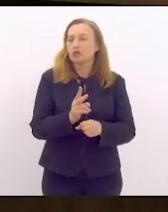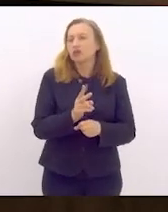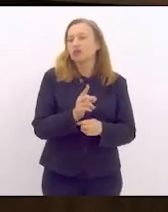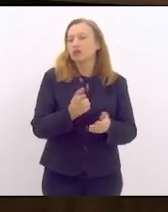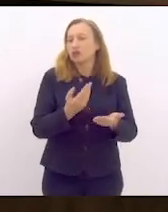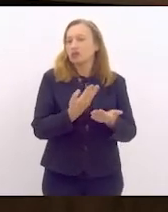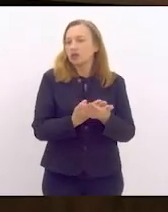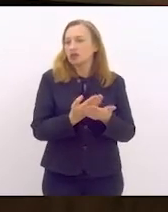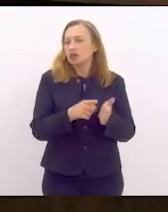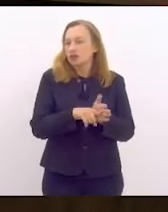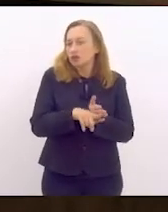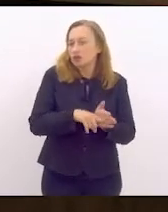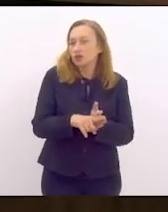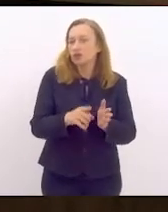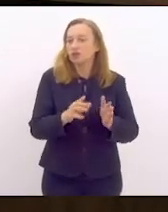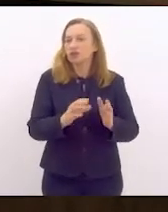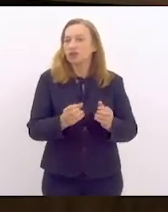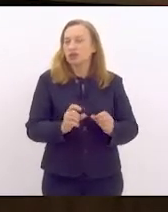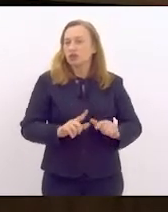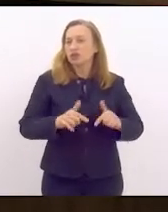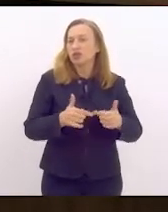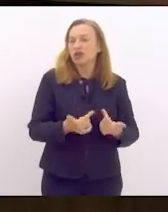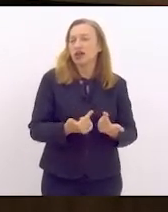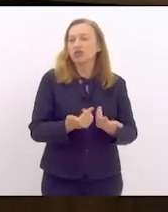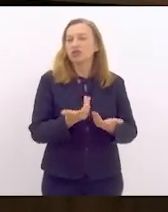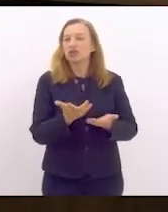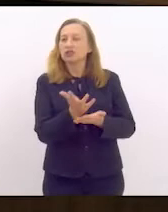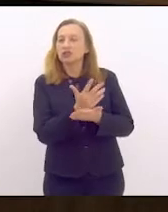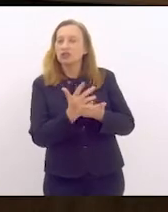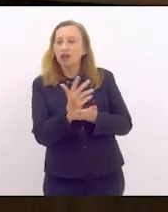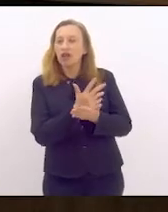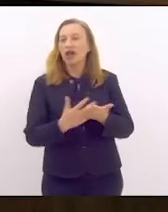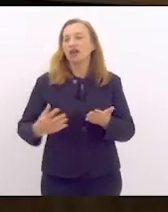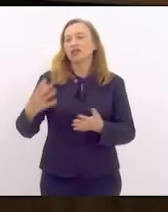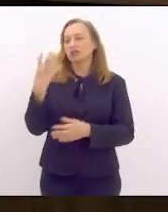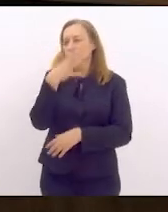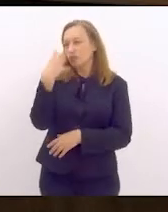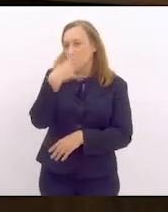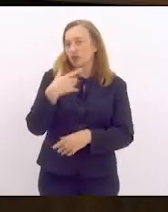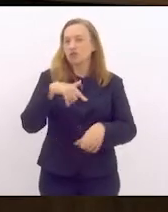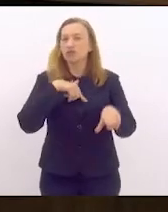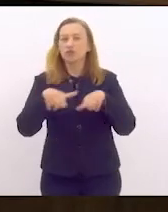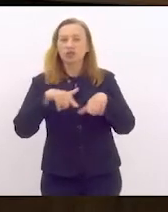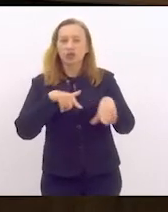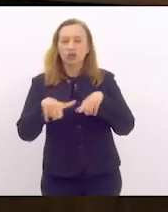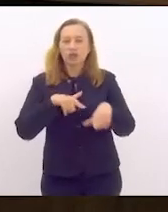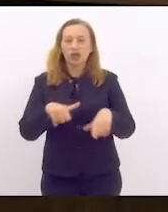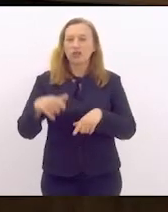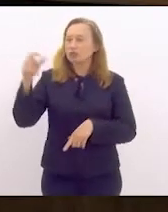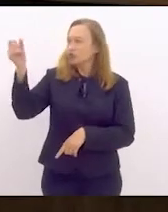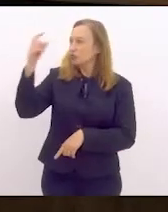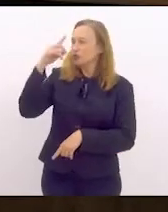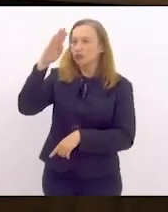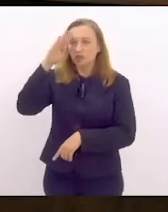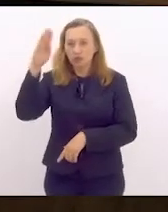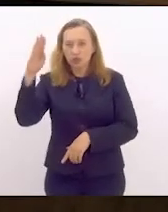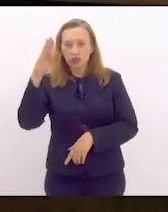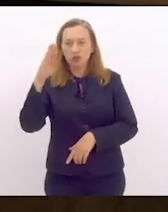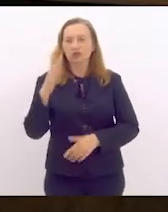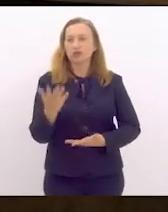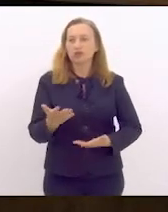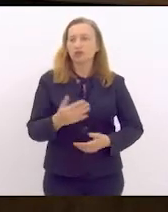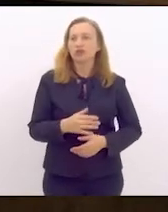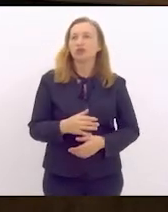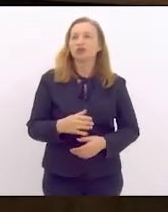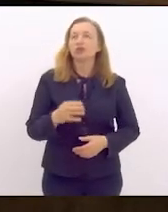criatividade, através da arte, através da música, através do trabalho, aliás, na inspiração principal em Nise da Silveira, aliás, é um